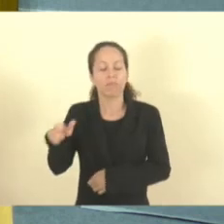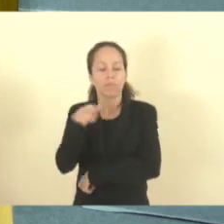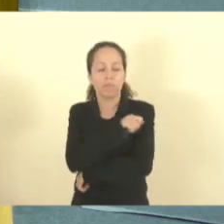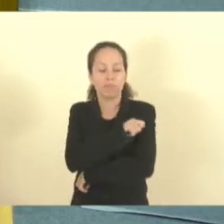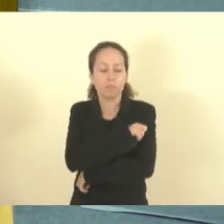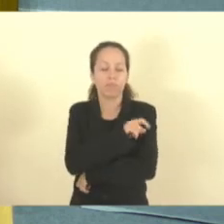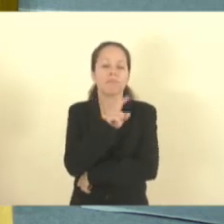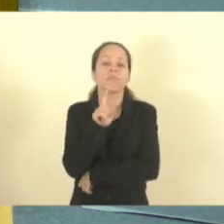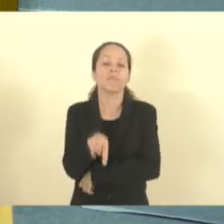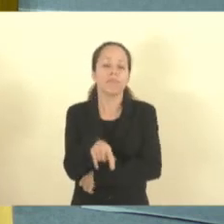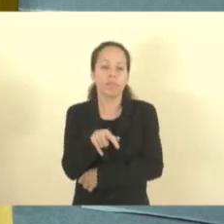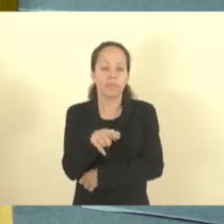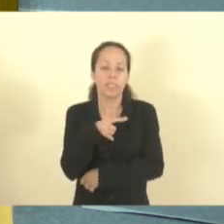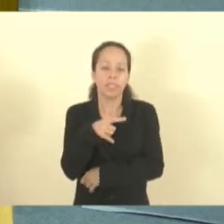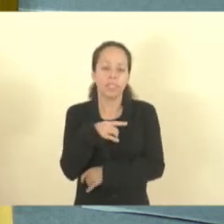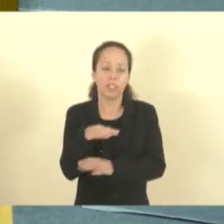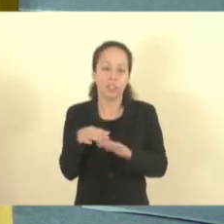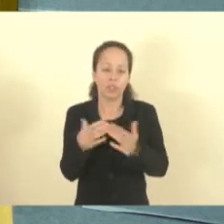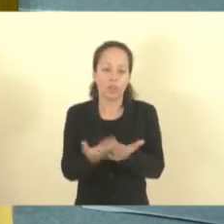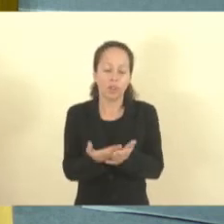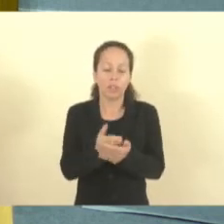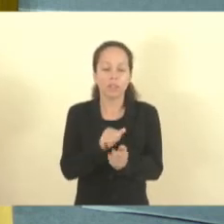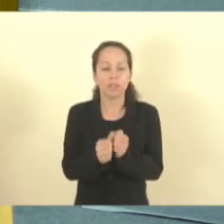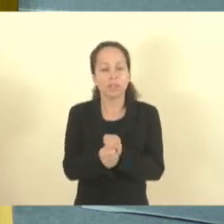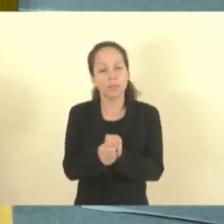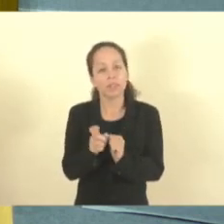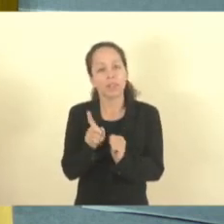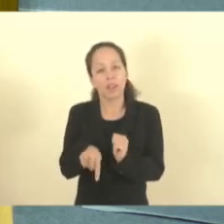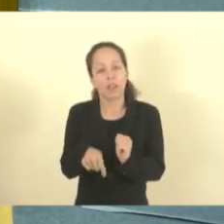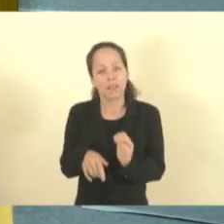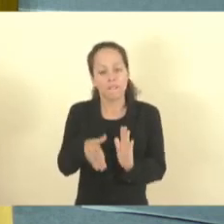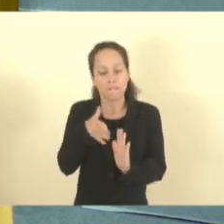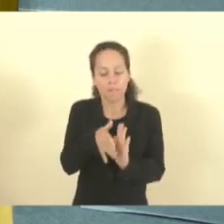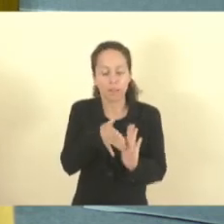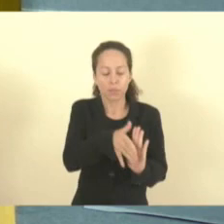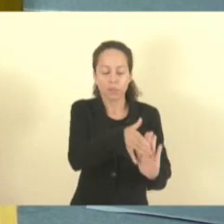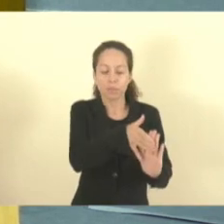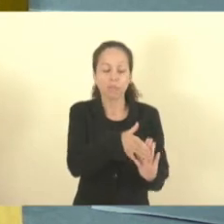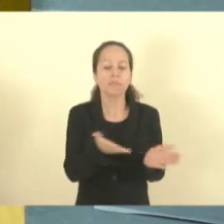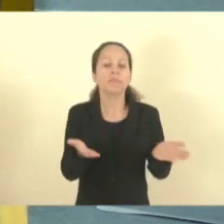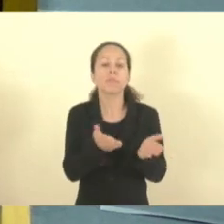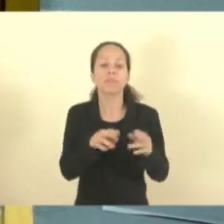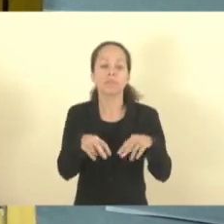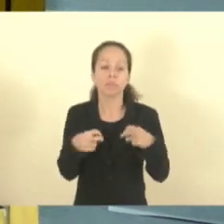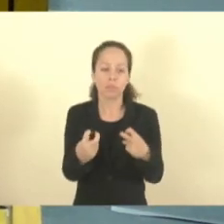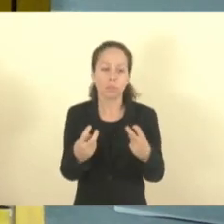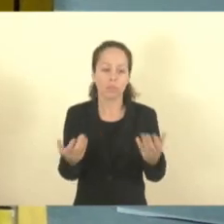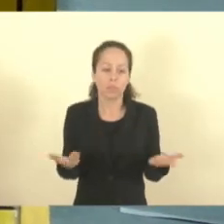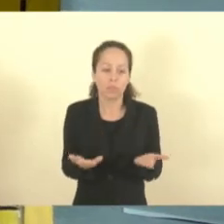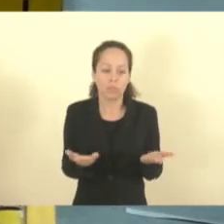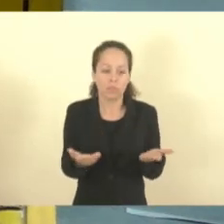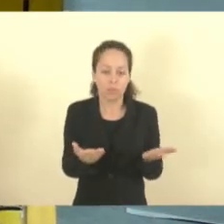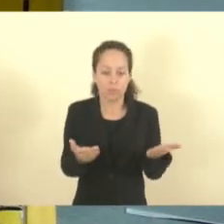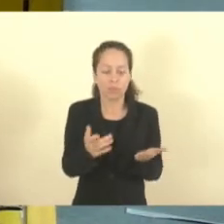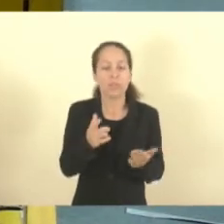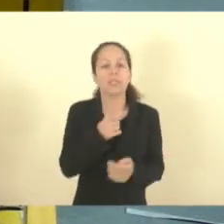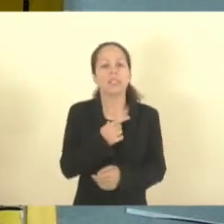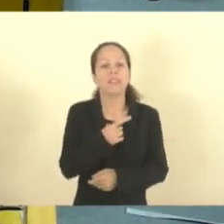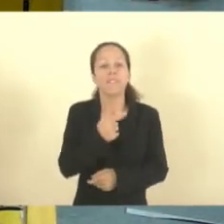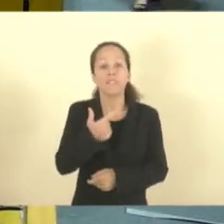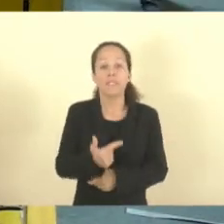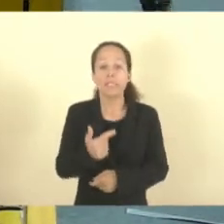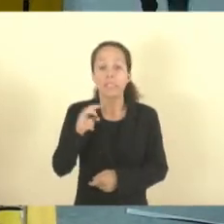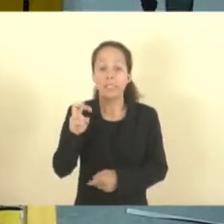Ferroviária. Enquanto isso, a gente vai falar da sessão, que teve hoje 25 projetos